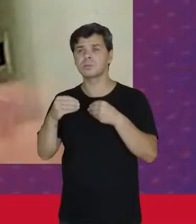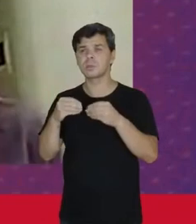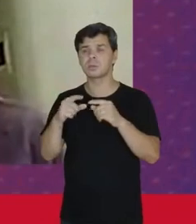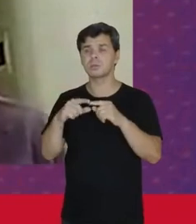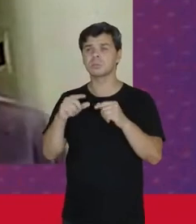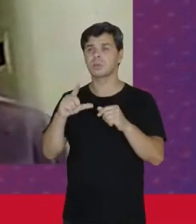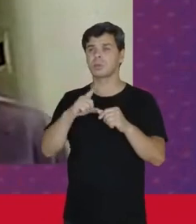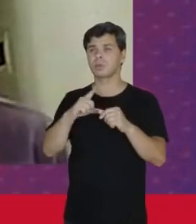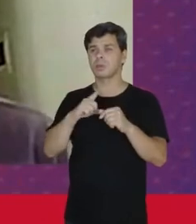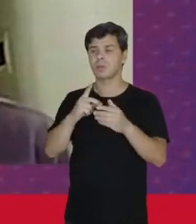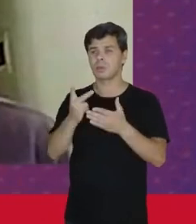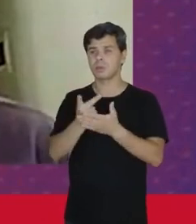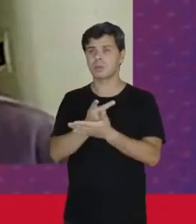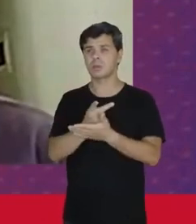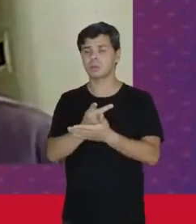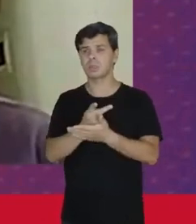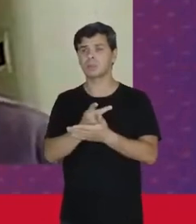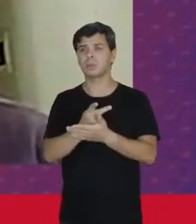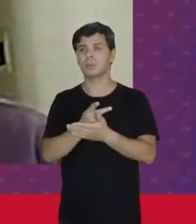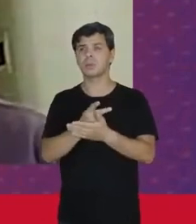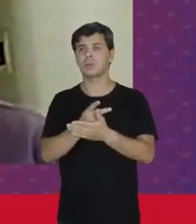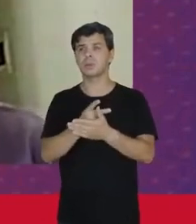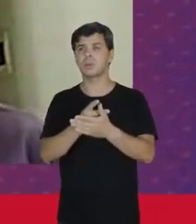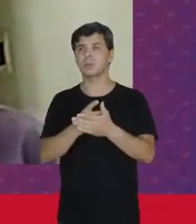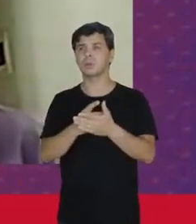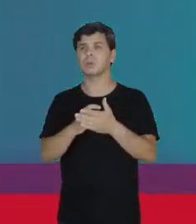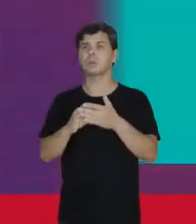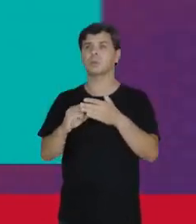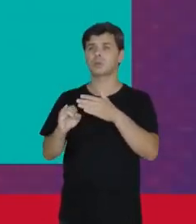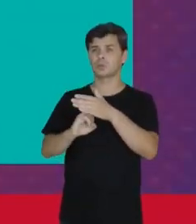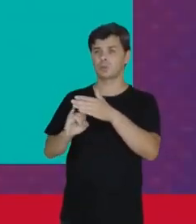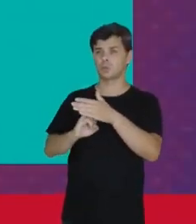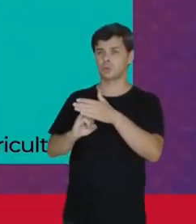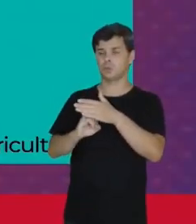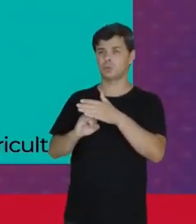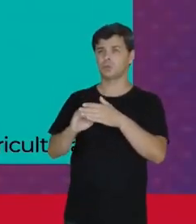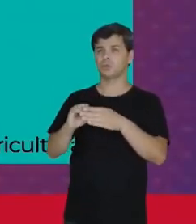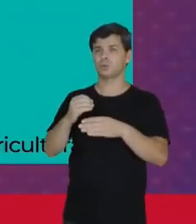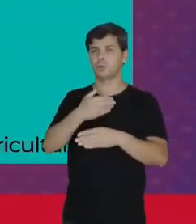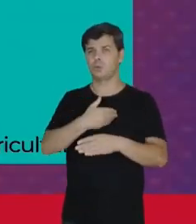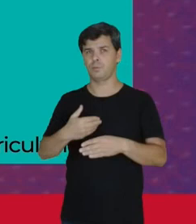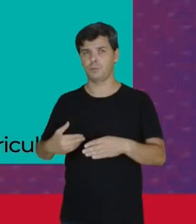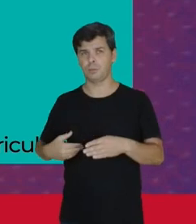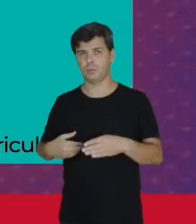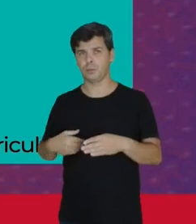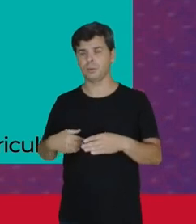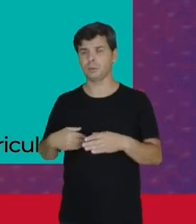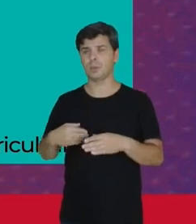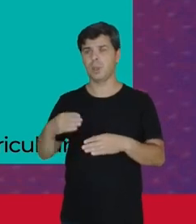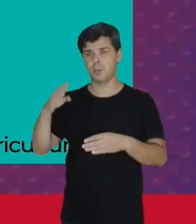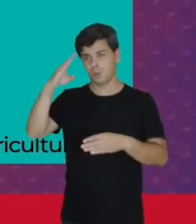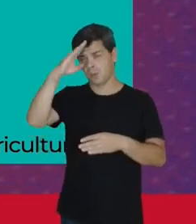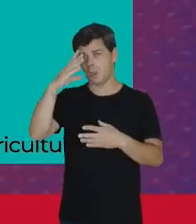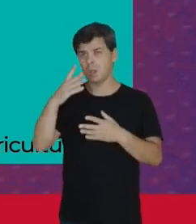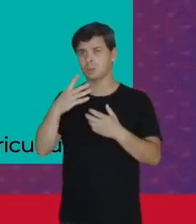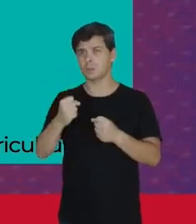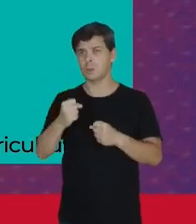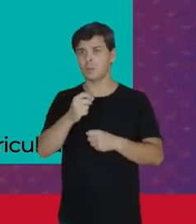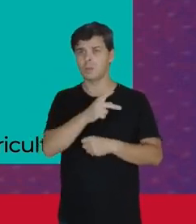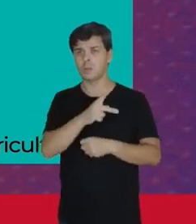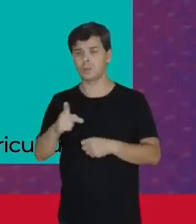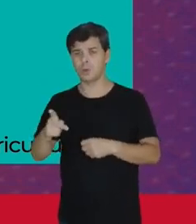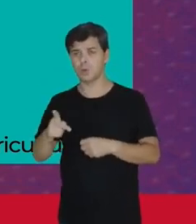flexibilização que já está acontecendo nos órgãos do Estado, né? Desde que Jair Bolsonaro assumiu a presidência, o número